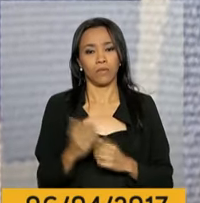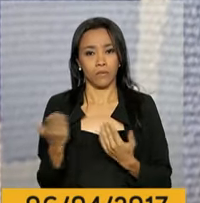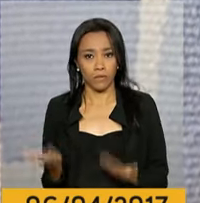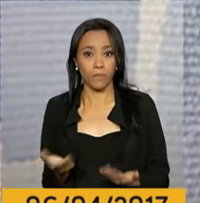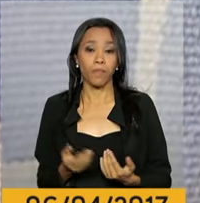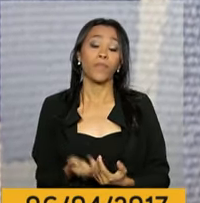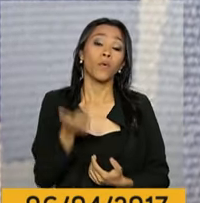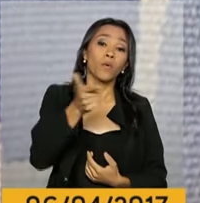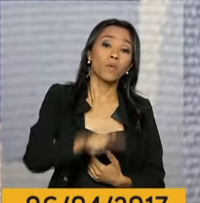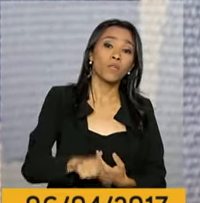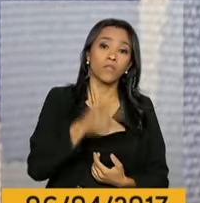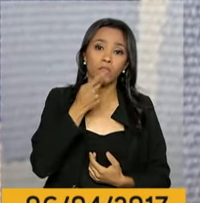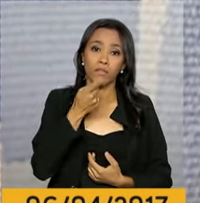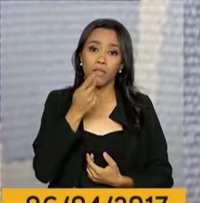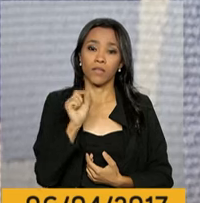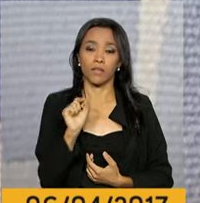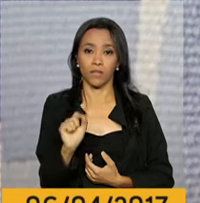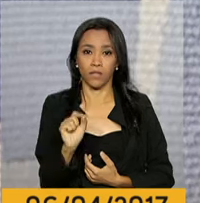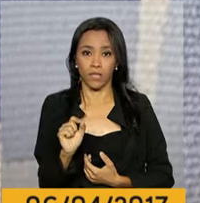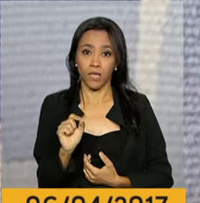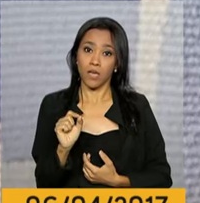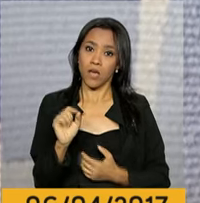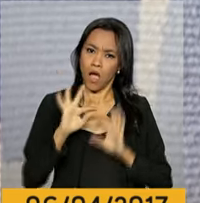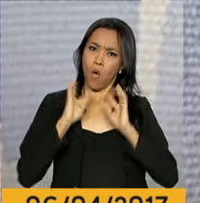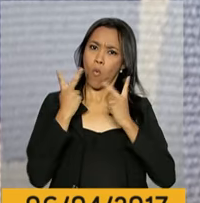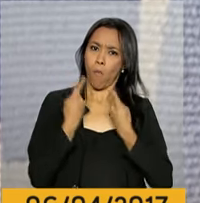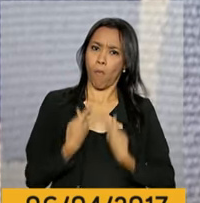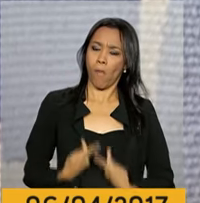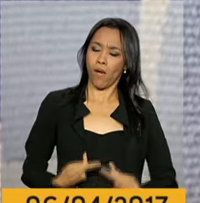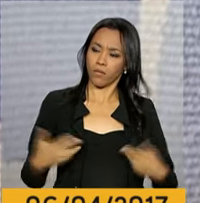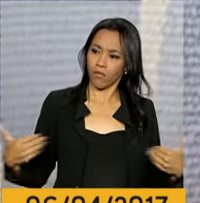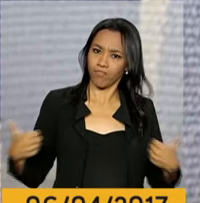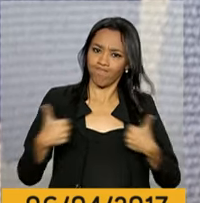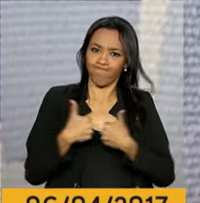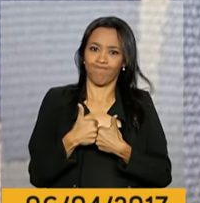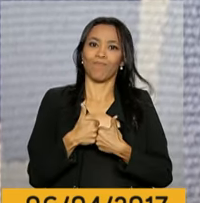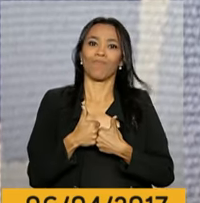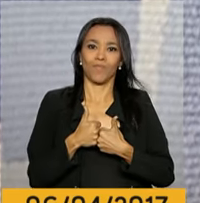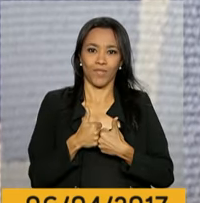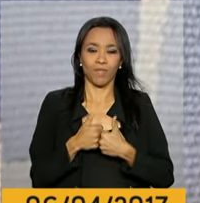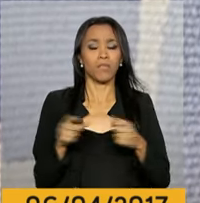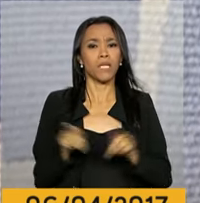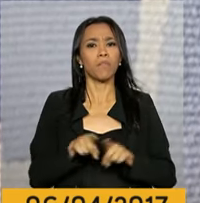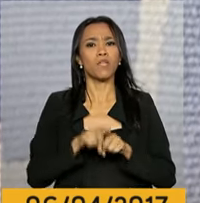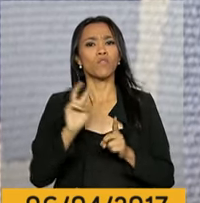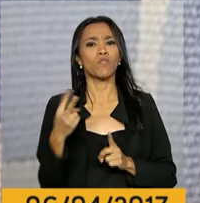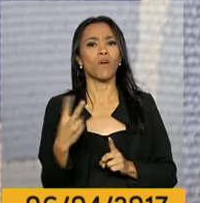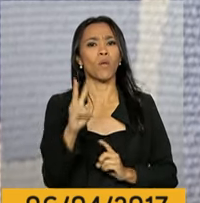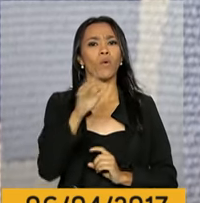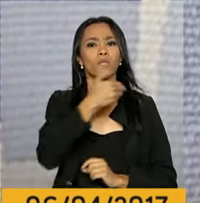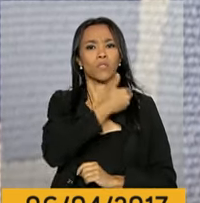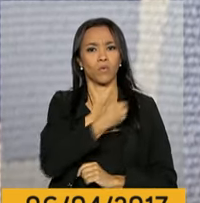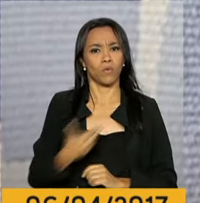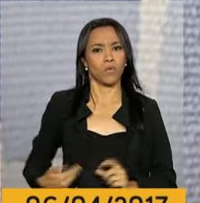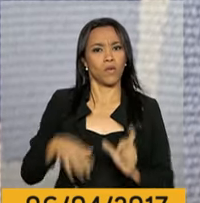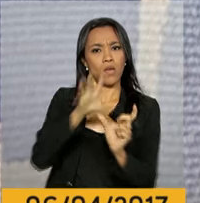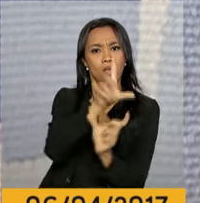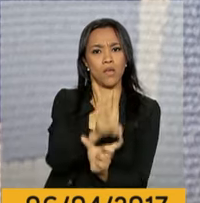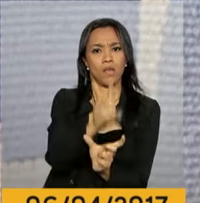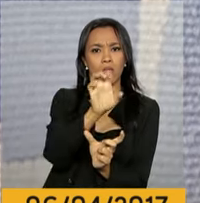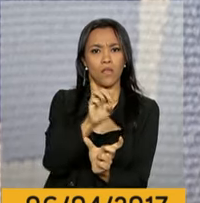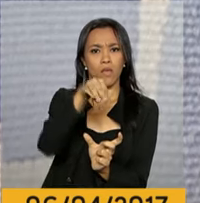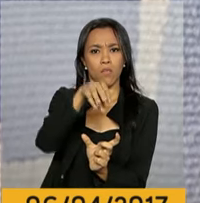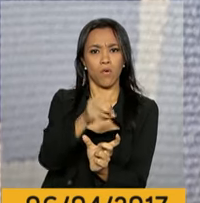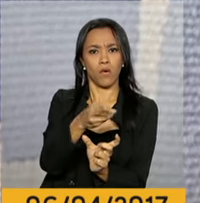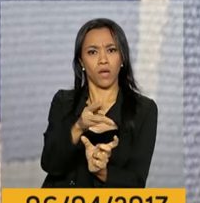dizer, a dimensão humana nos aproxima, como nos aproximam os valores da democracia e dos direitos